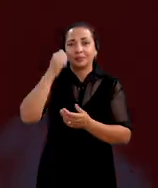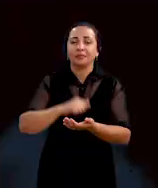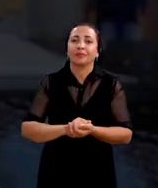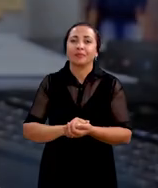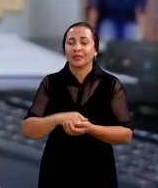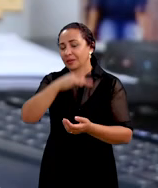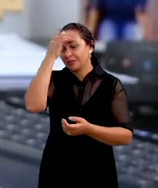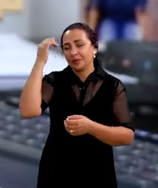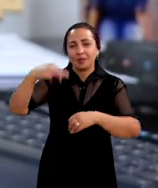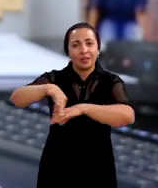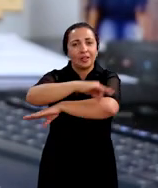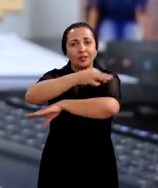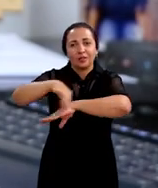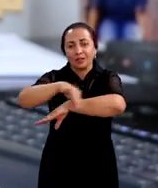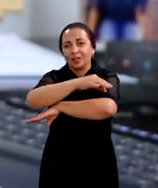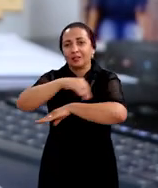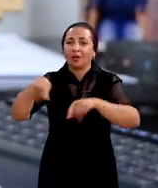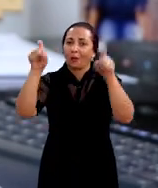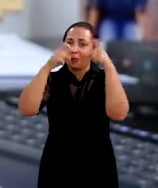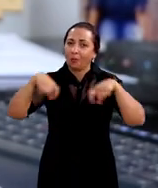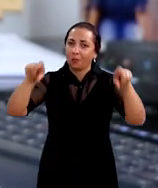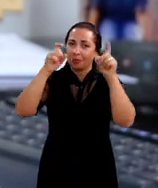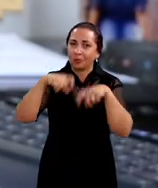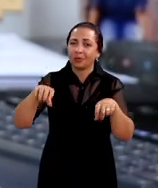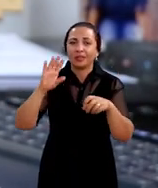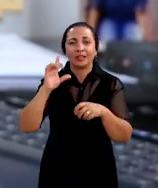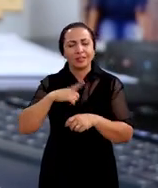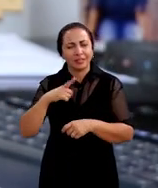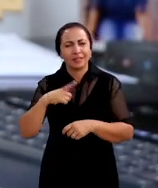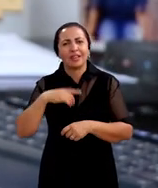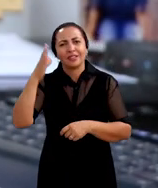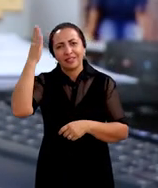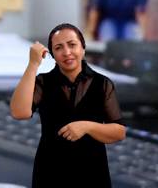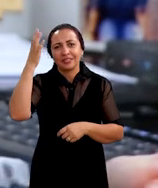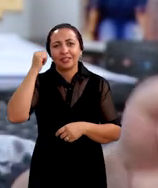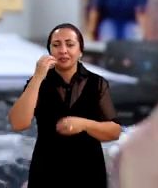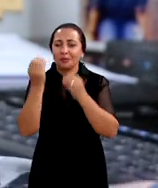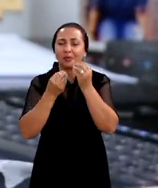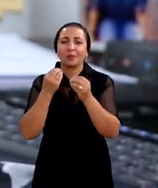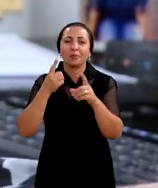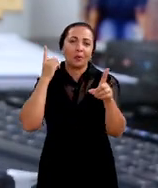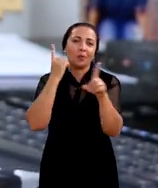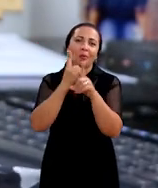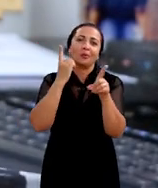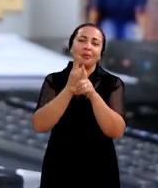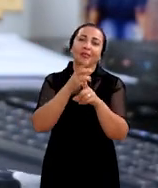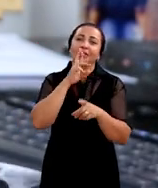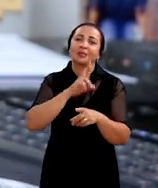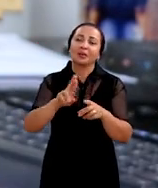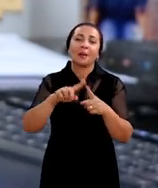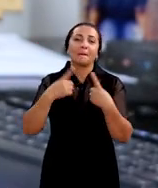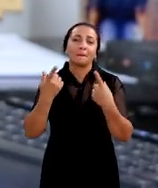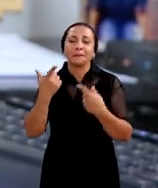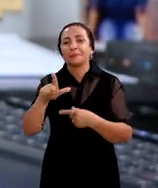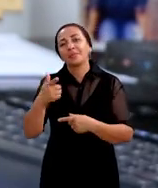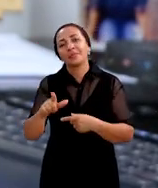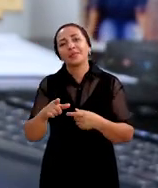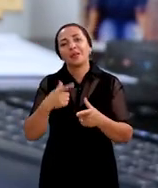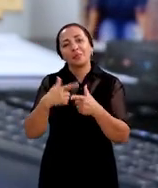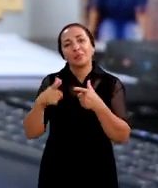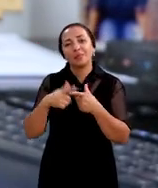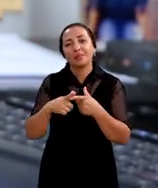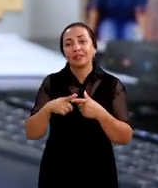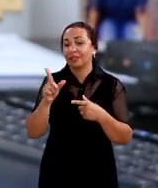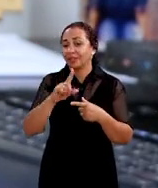São Paulo. O pessoal da engenharia, o pessoal da computação, ele sabe como chegar à solução, mas ele não tem o